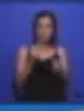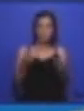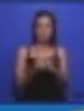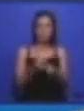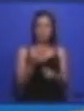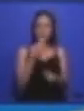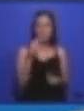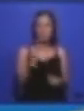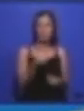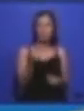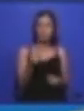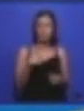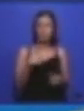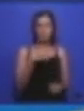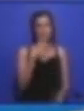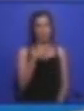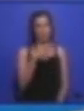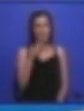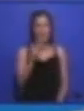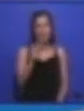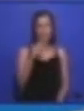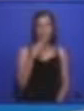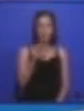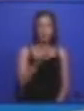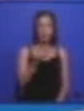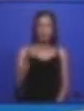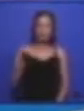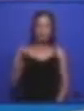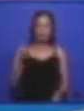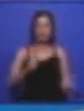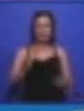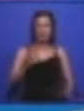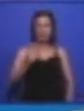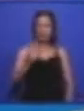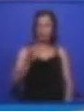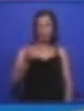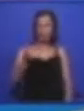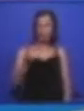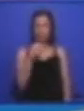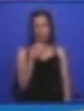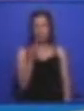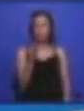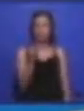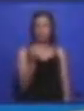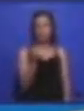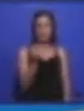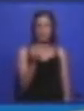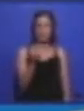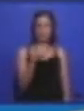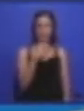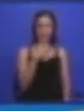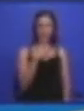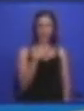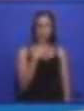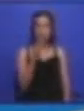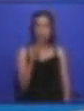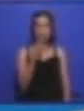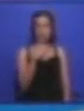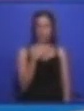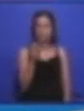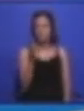Cidália. Sim, comecei. Eu tinha aqui 14, 15 anos. À volta de 15 a 16 anos. À volta disso?